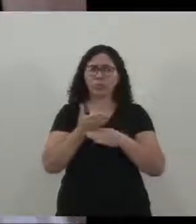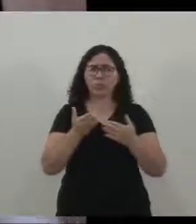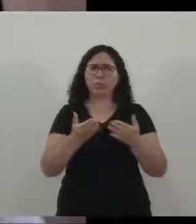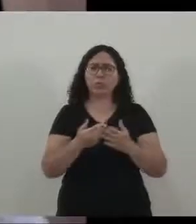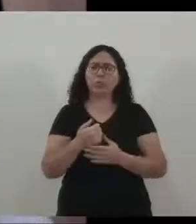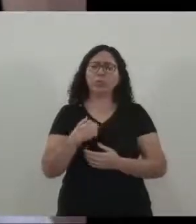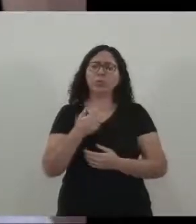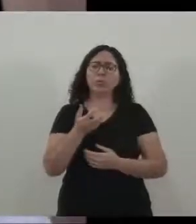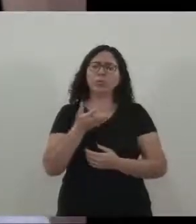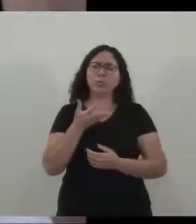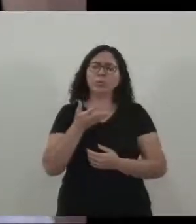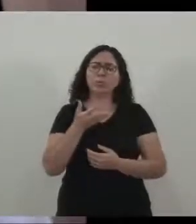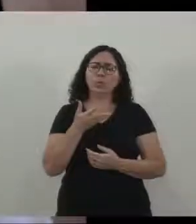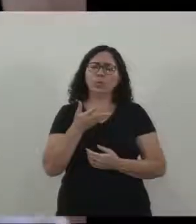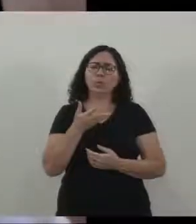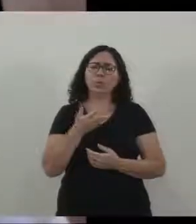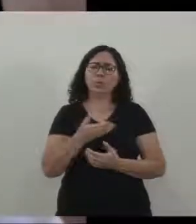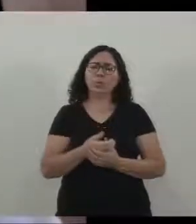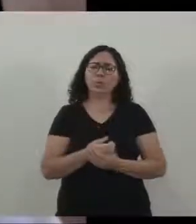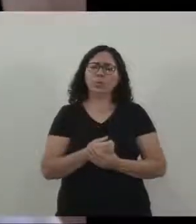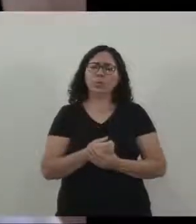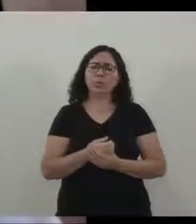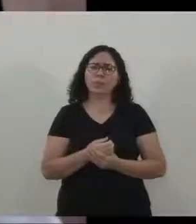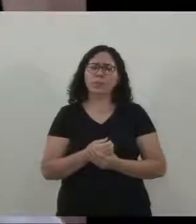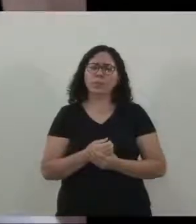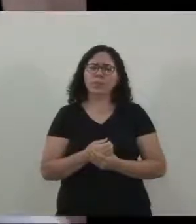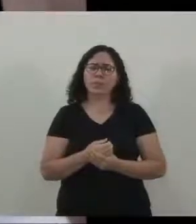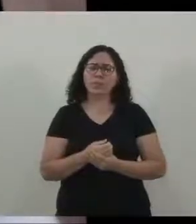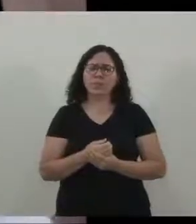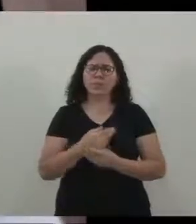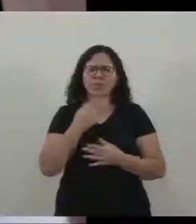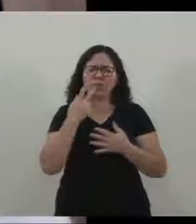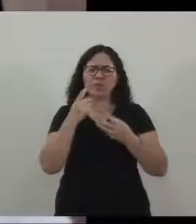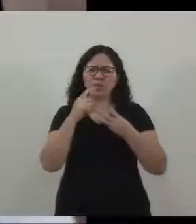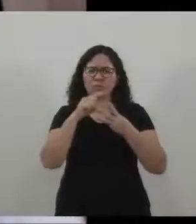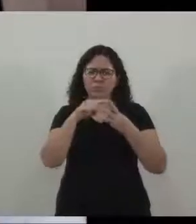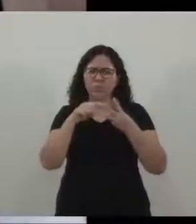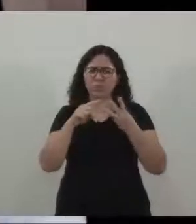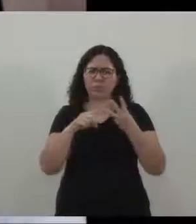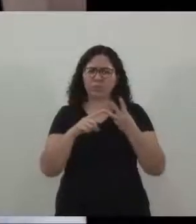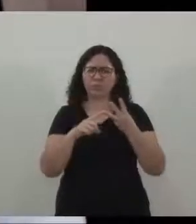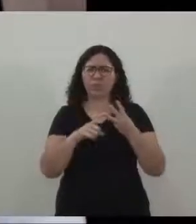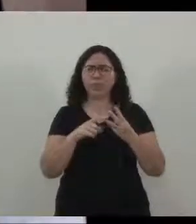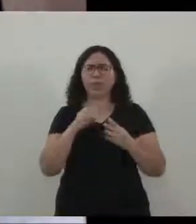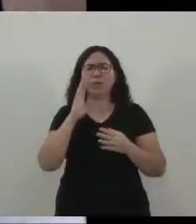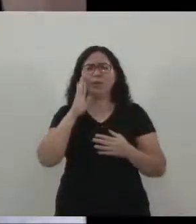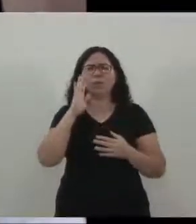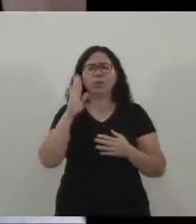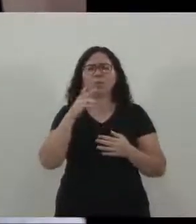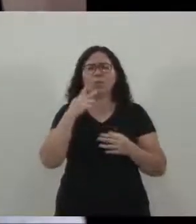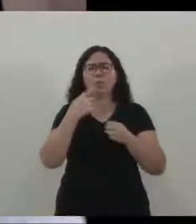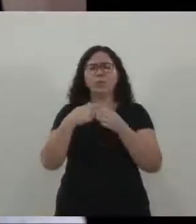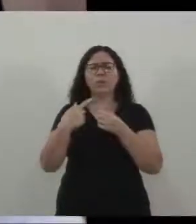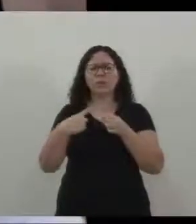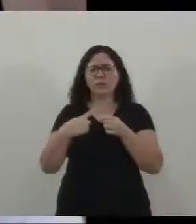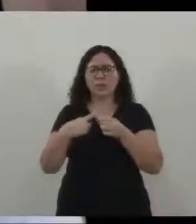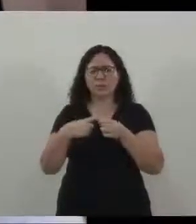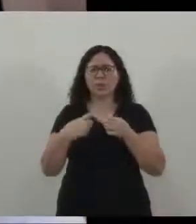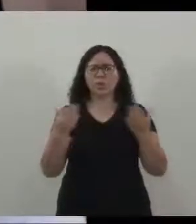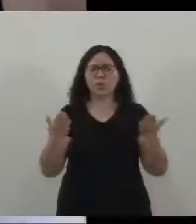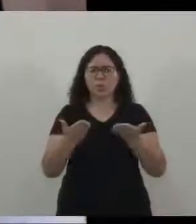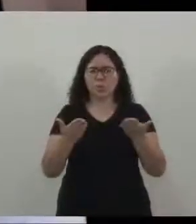quero falar de 3 ou 4 pontos. A maior parte de questões da cidade, e